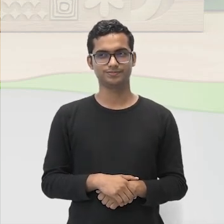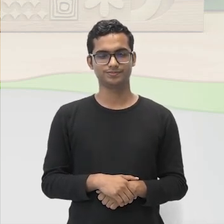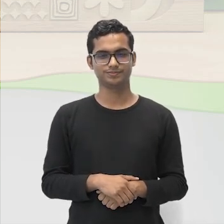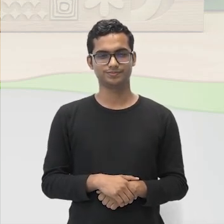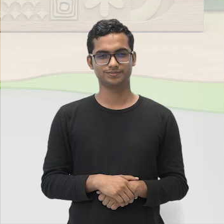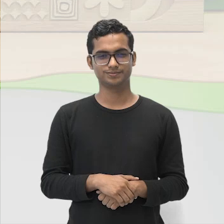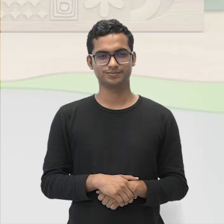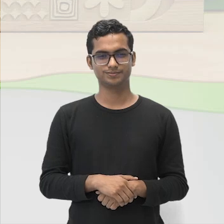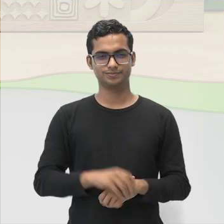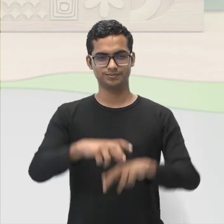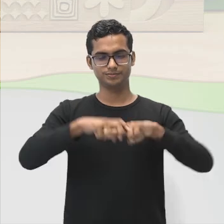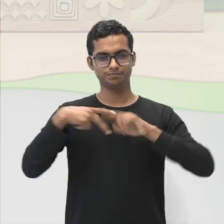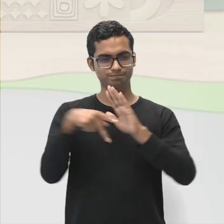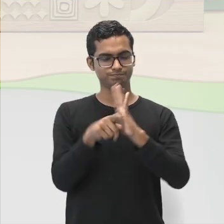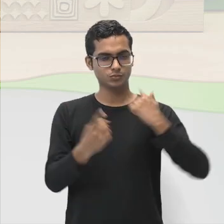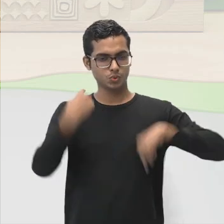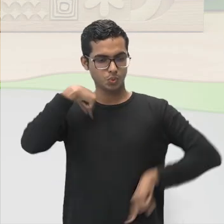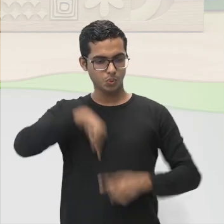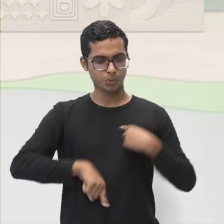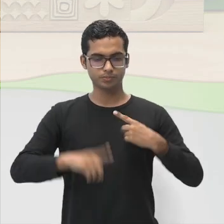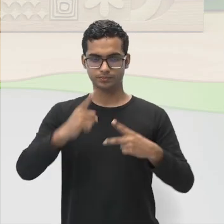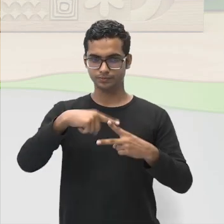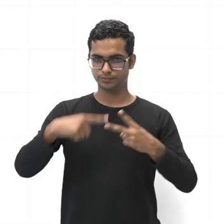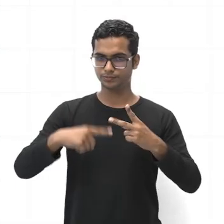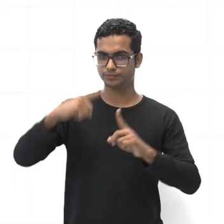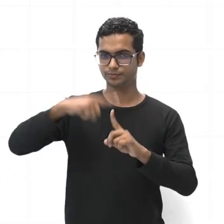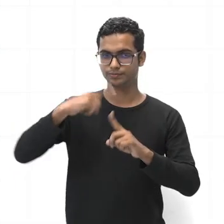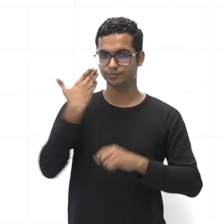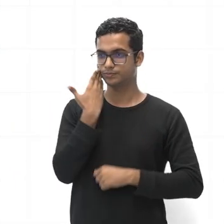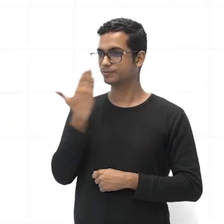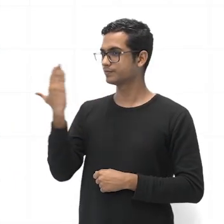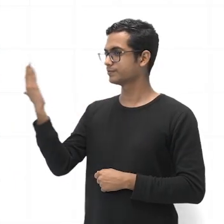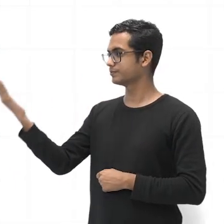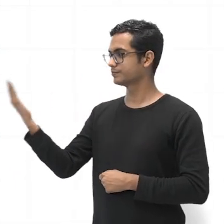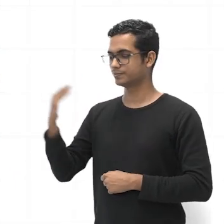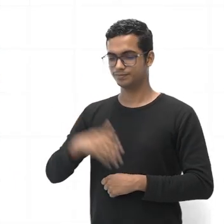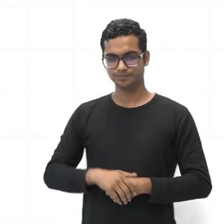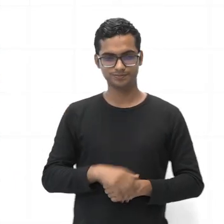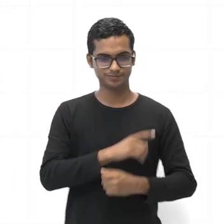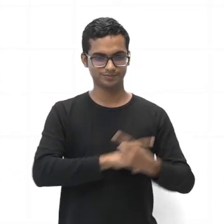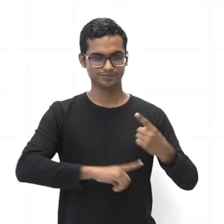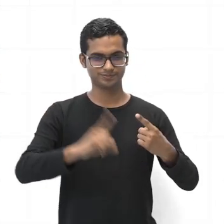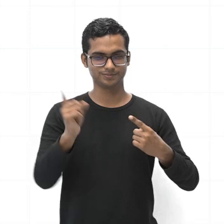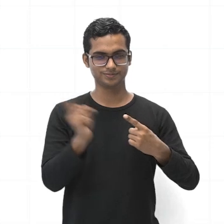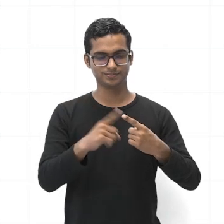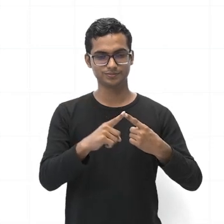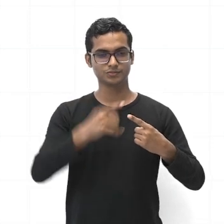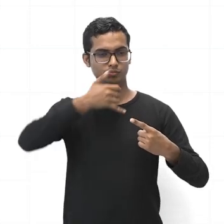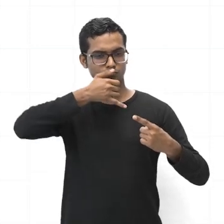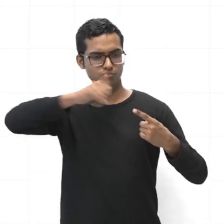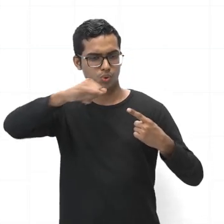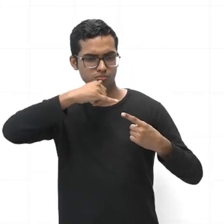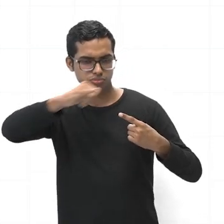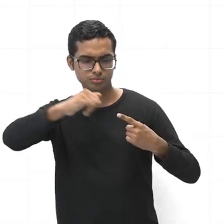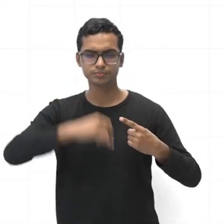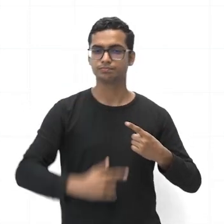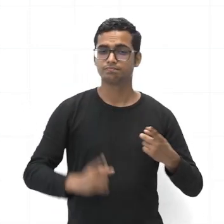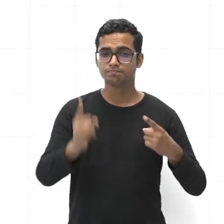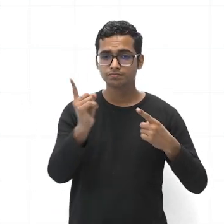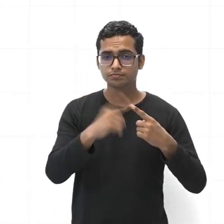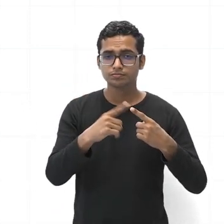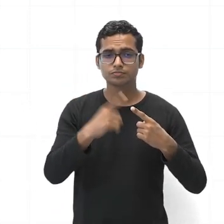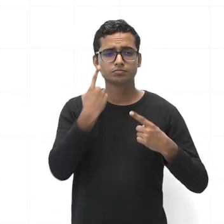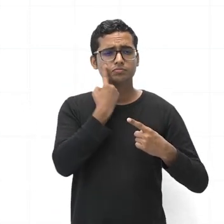em dois tipos. Vamos ver o primeiro. O metabolismo energético,